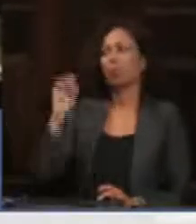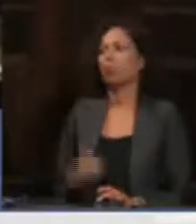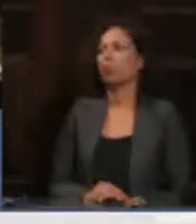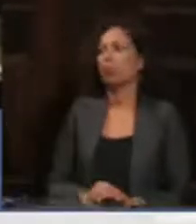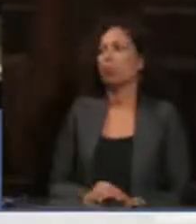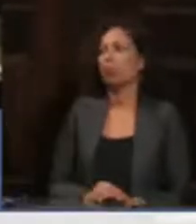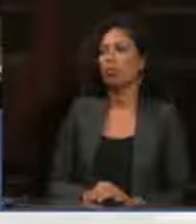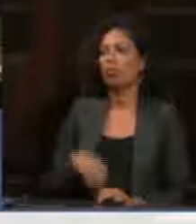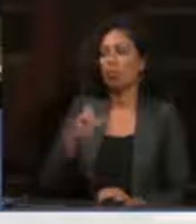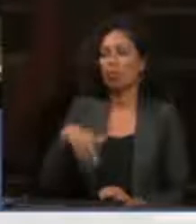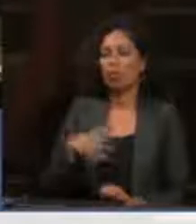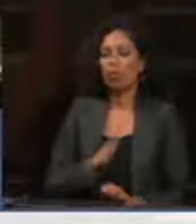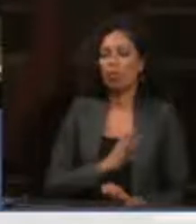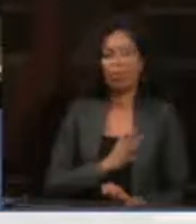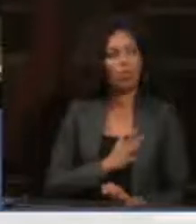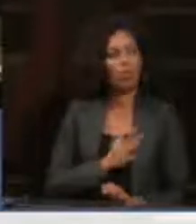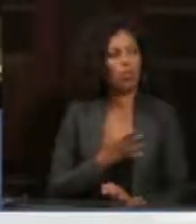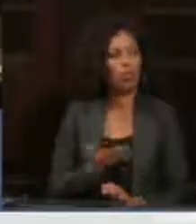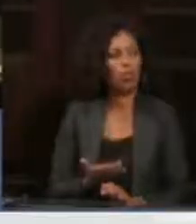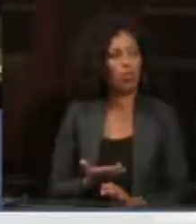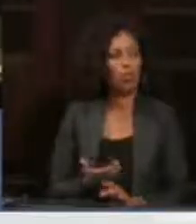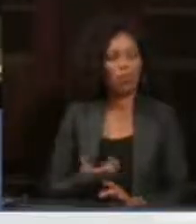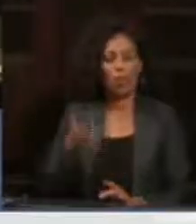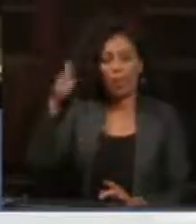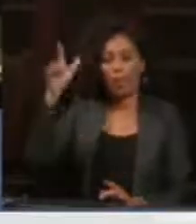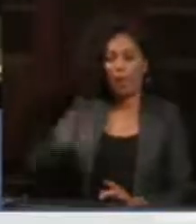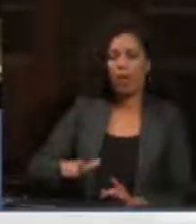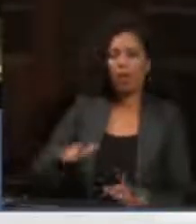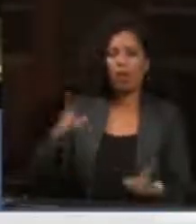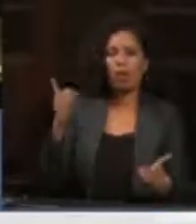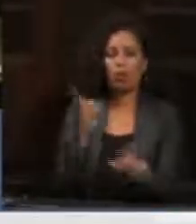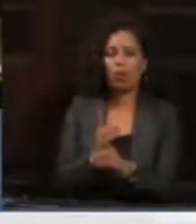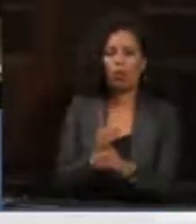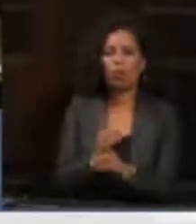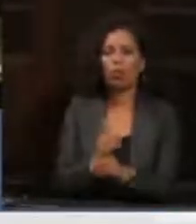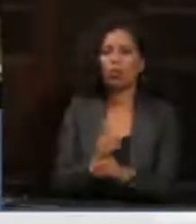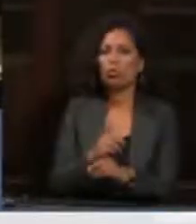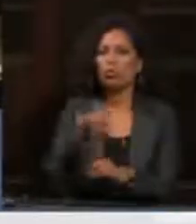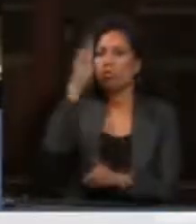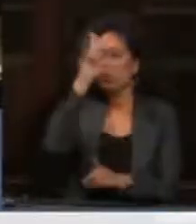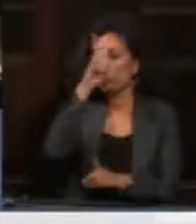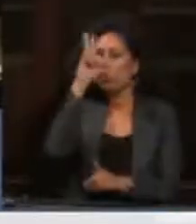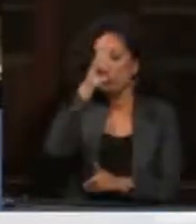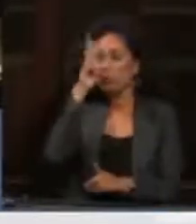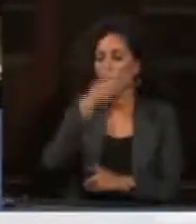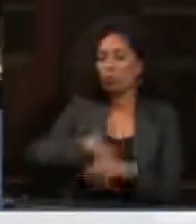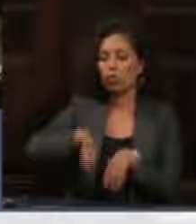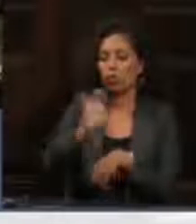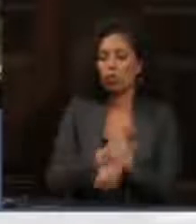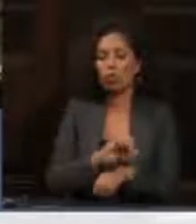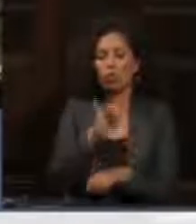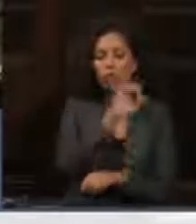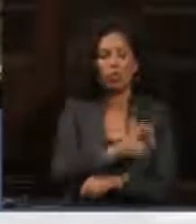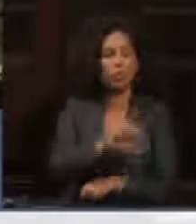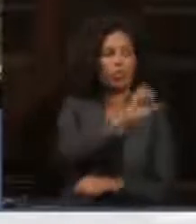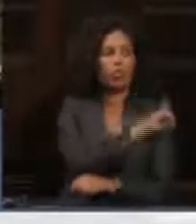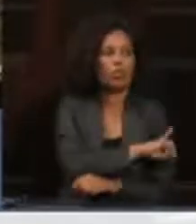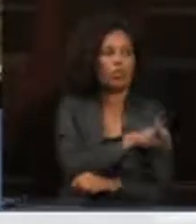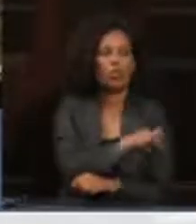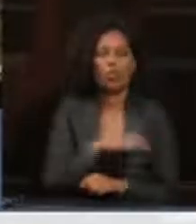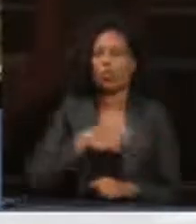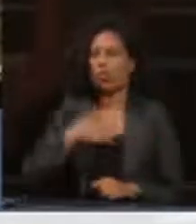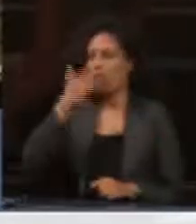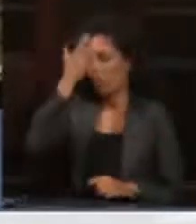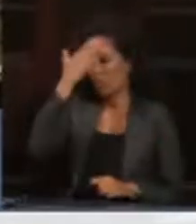Foi a maior apreensão de fuzis na história do Rio de Janeiro. Veja, o estado do Rio de Janeiro, e eu como favelada sei bem